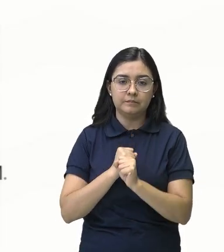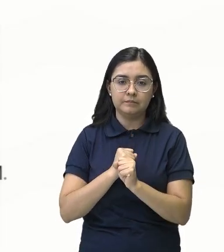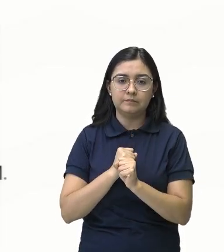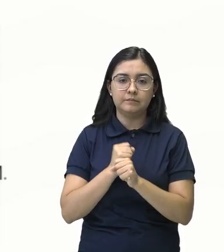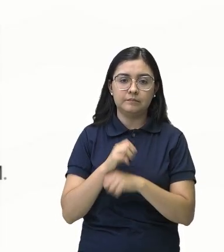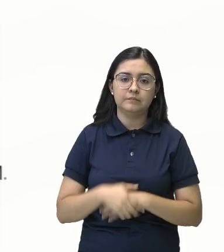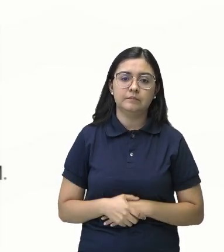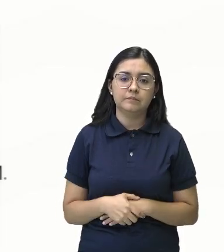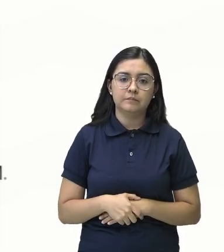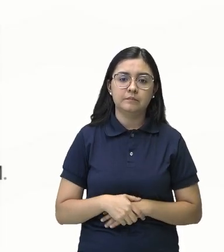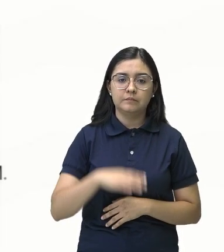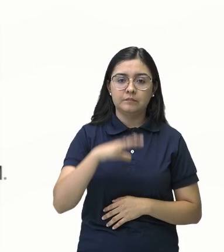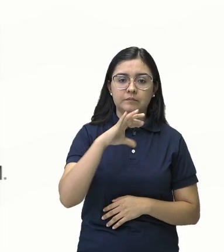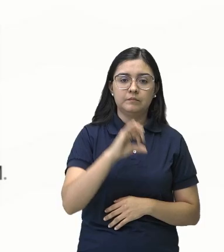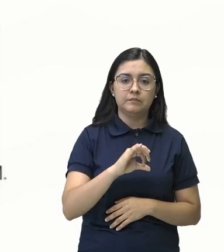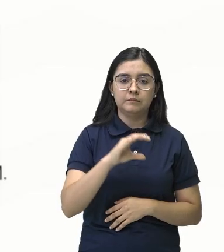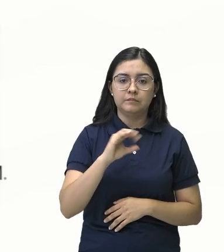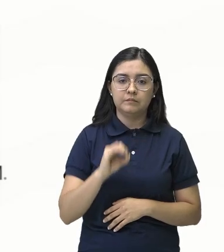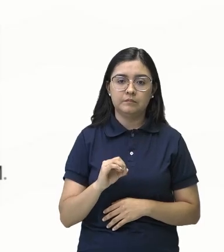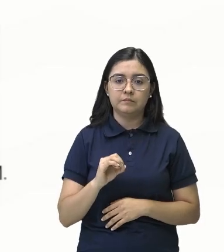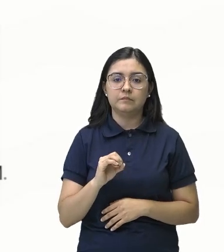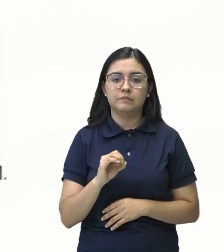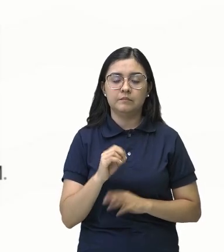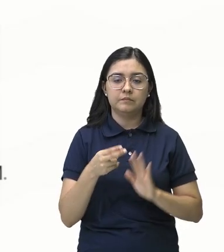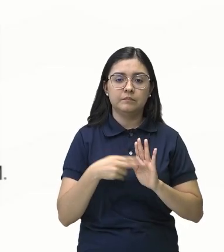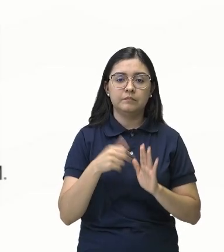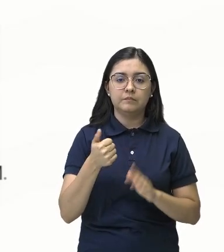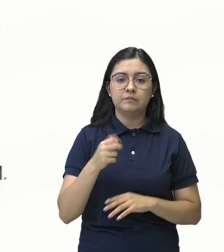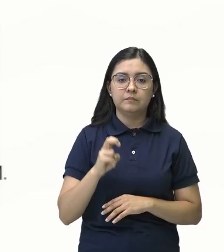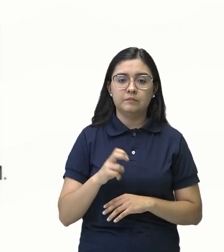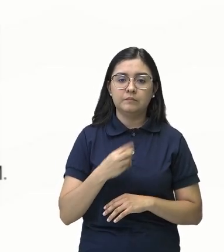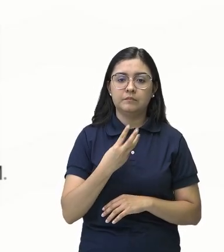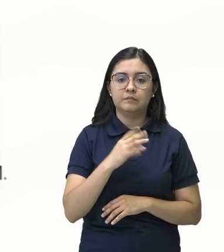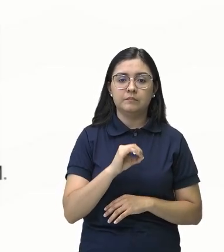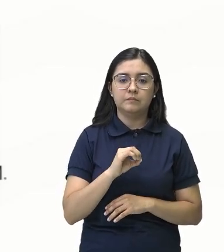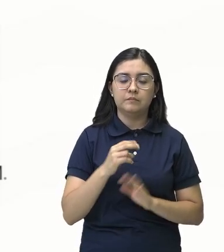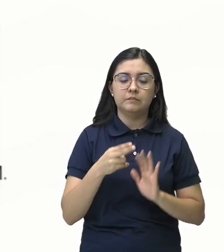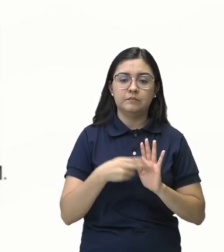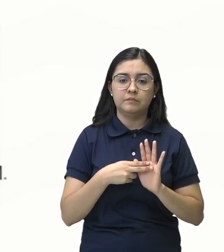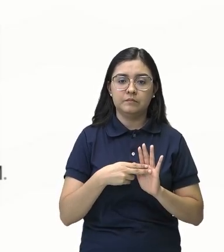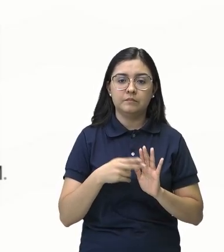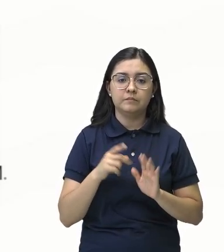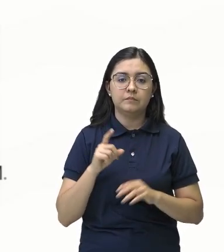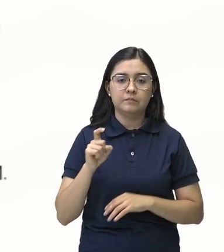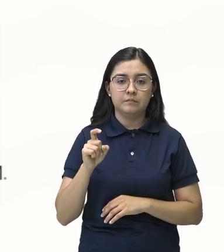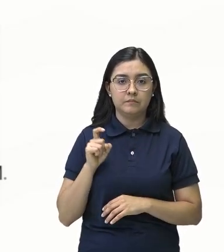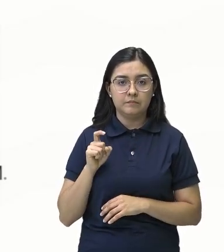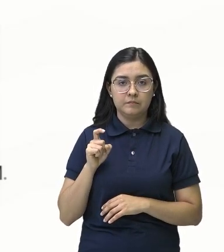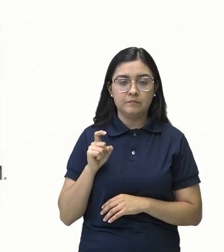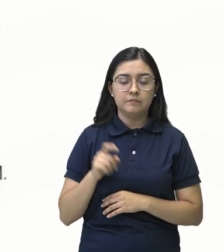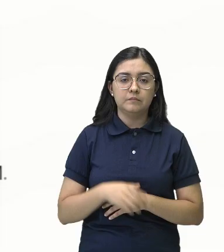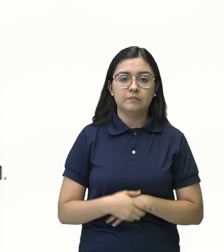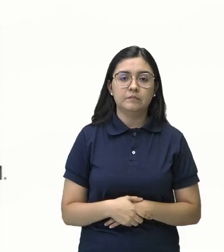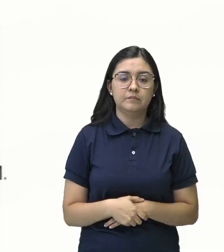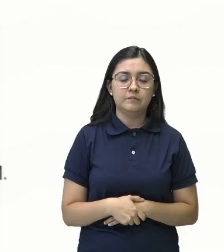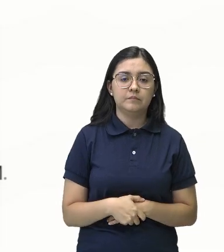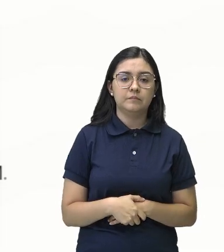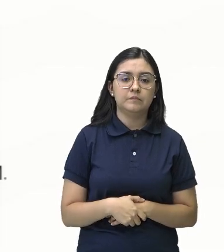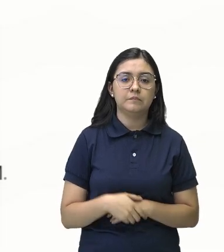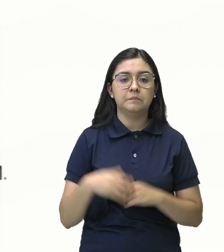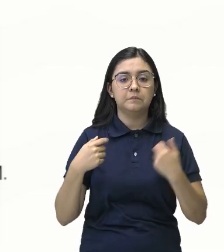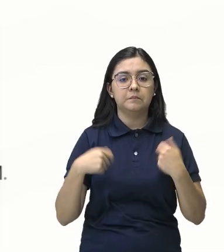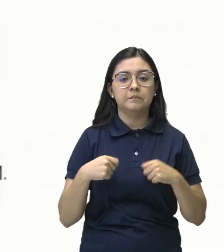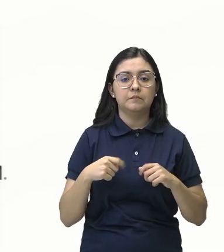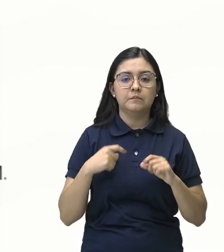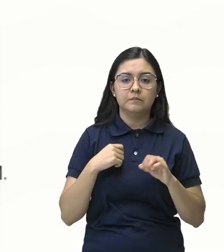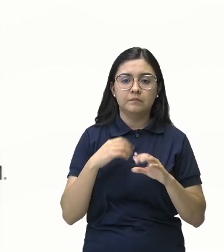tá? 90 graus vai ser 15, então 30 graus vai ser x, tá? Eu preciso